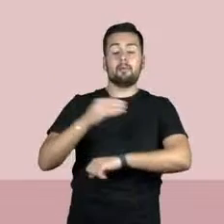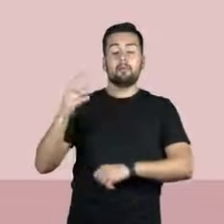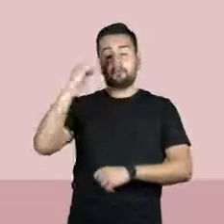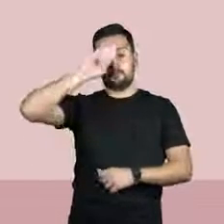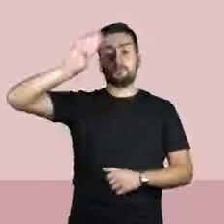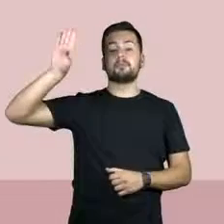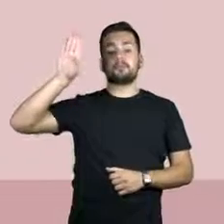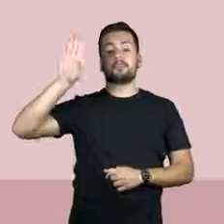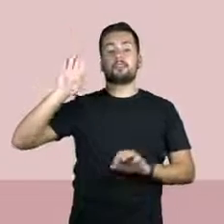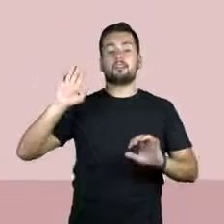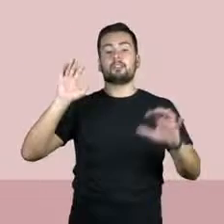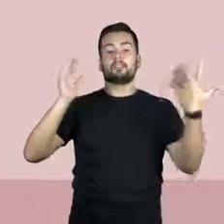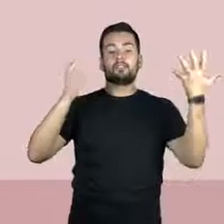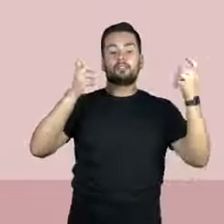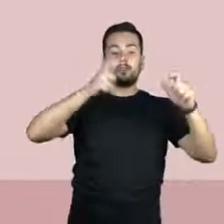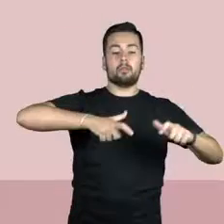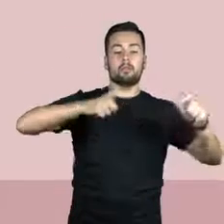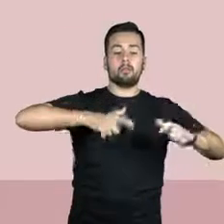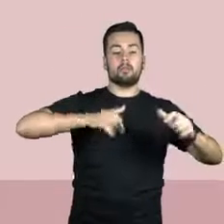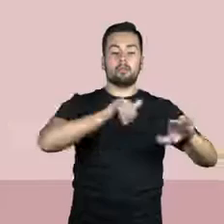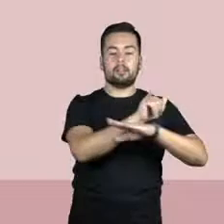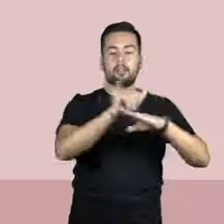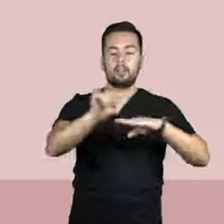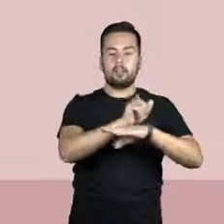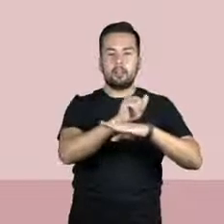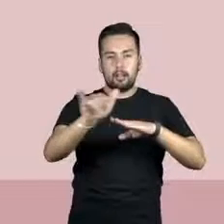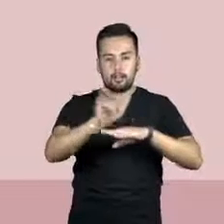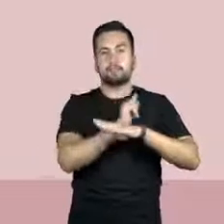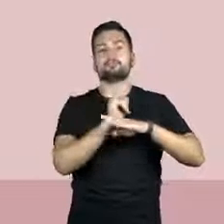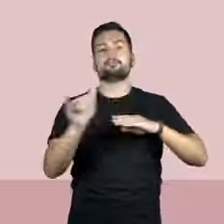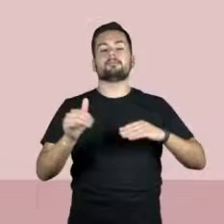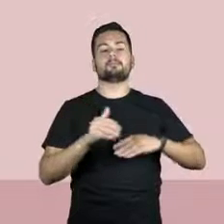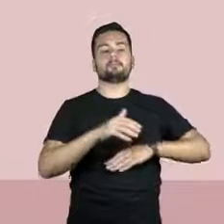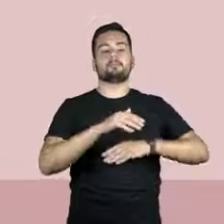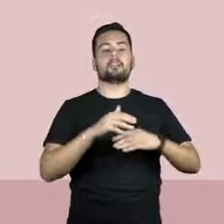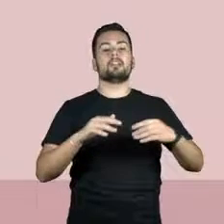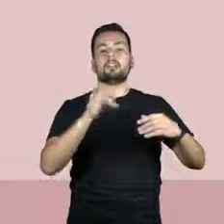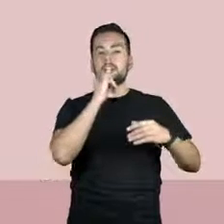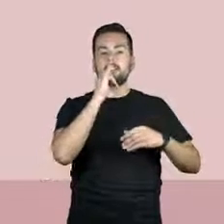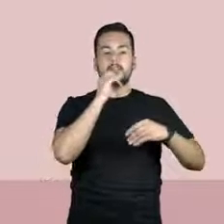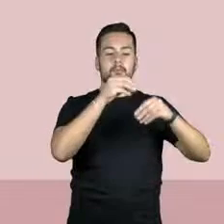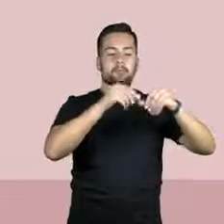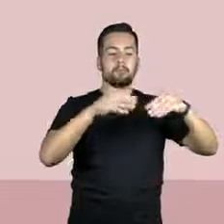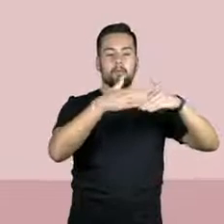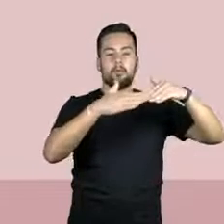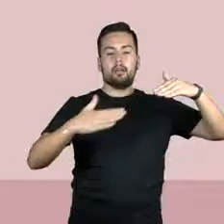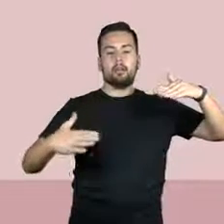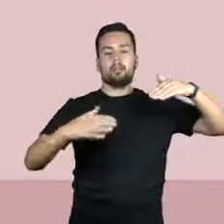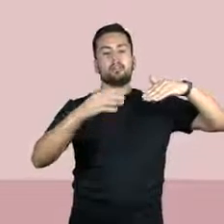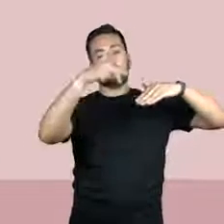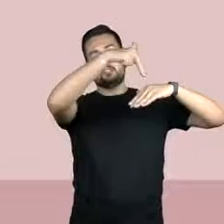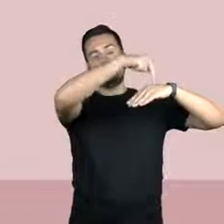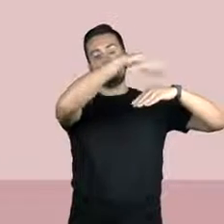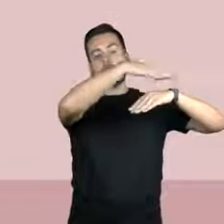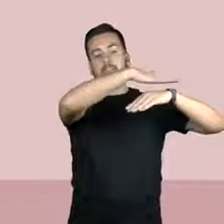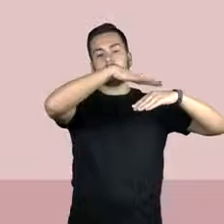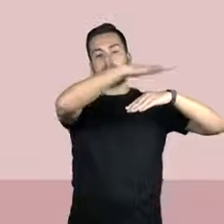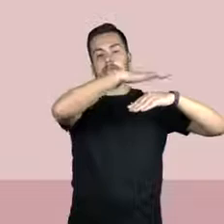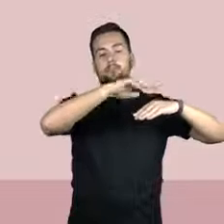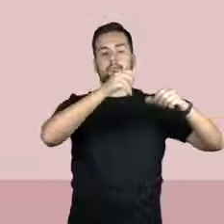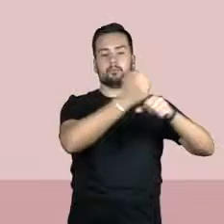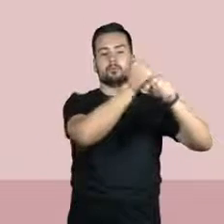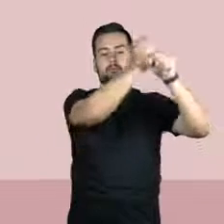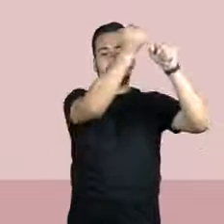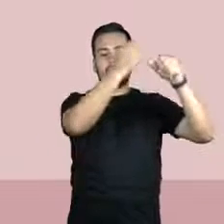ela ocorre em regiões, vamos dizer, estratégicas, nos topos desses taludes, dessas encostas, tá? Observe o